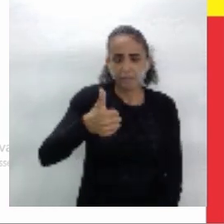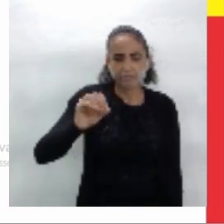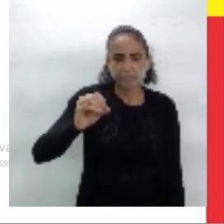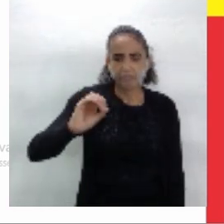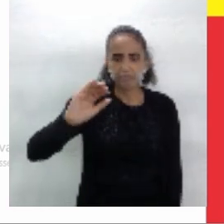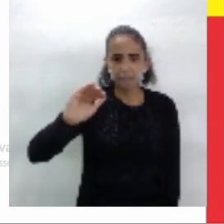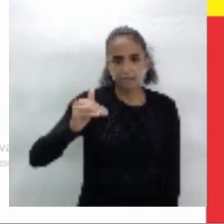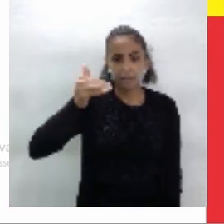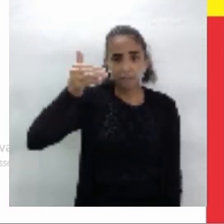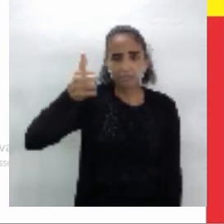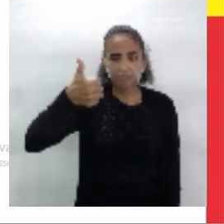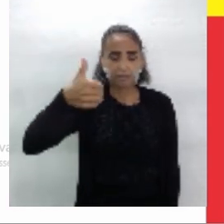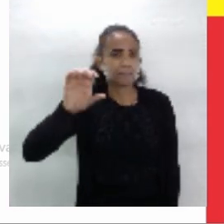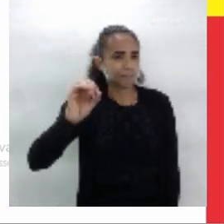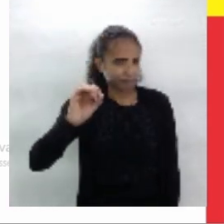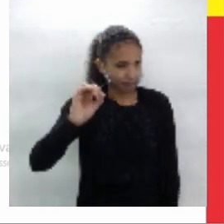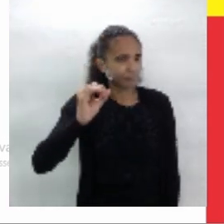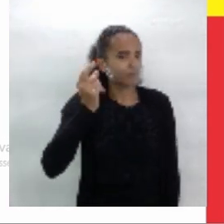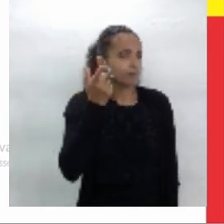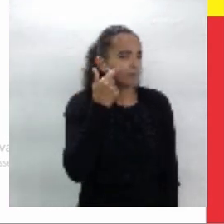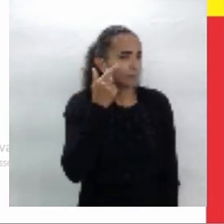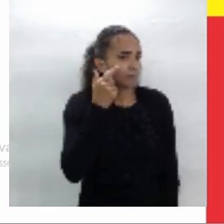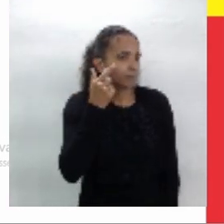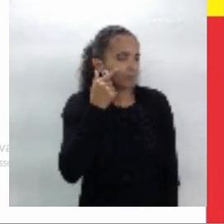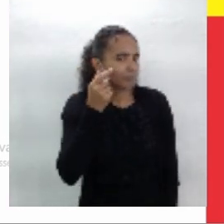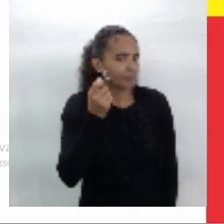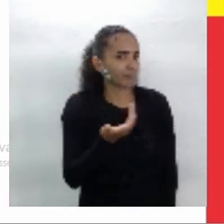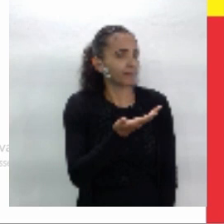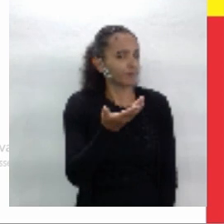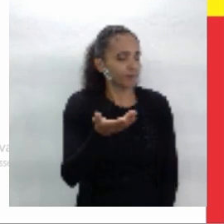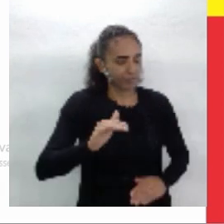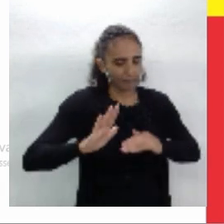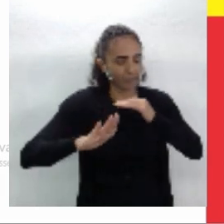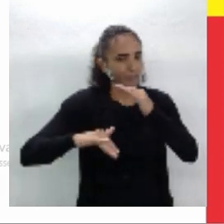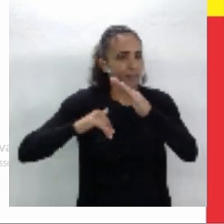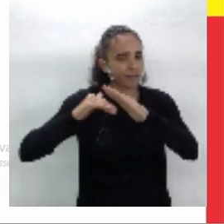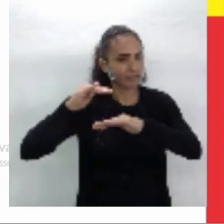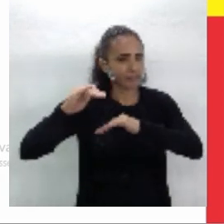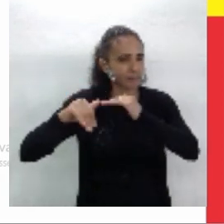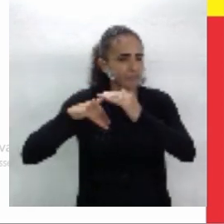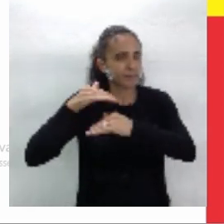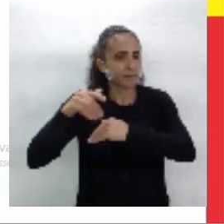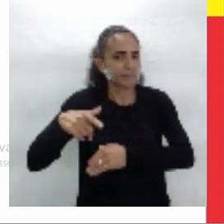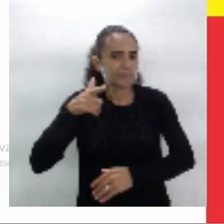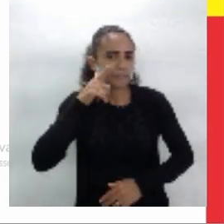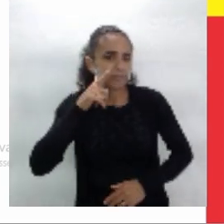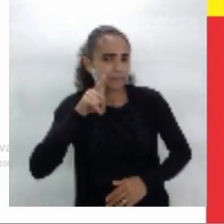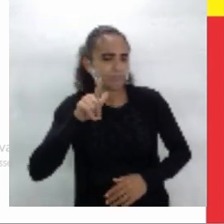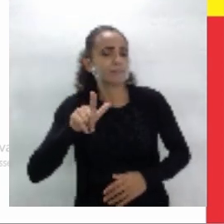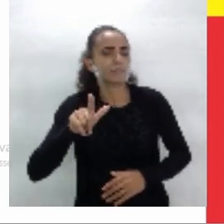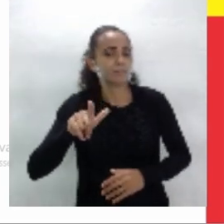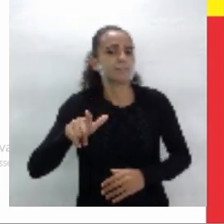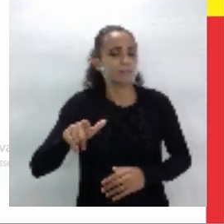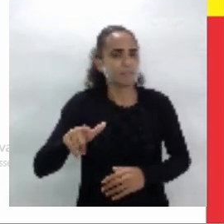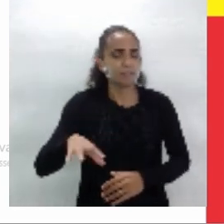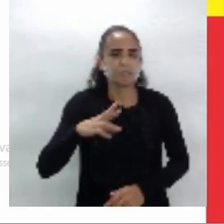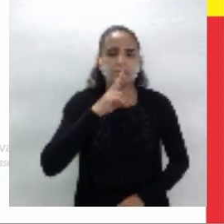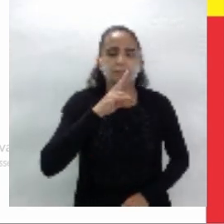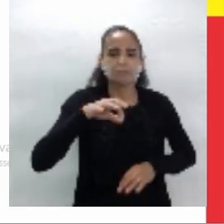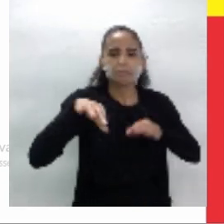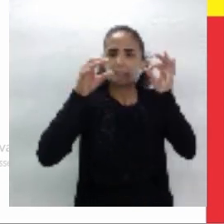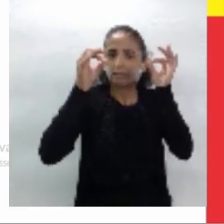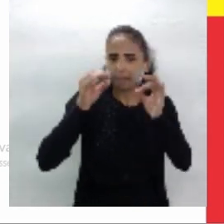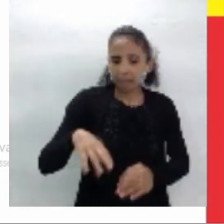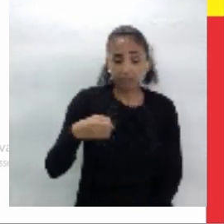décima potência. Então veja aqui, realizando esse processo, você vai transformar e ver a verificação, nesse caso,